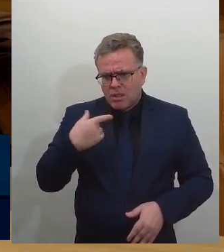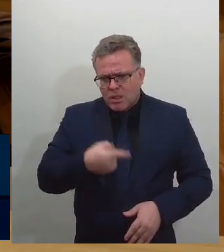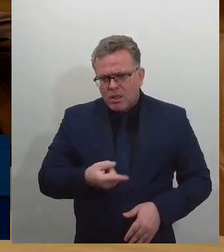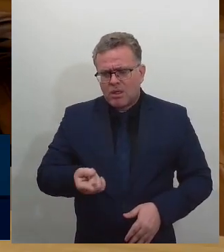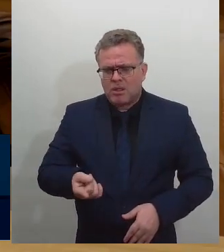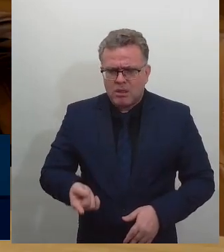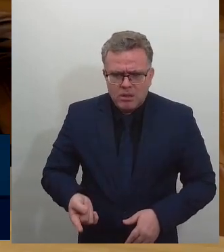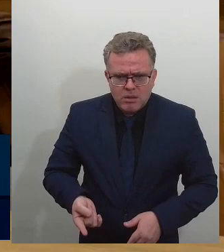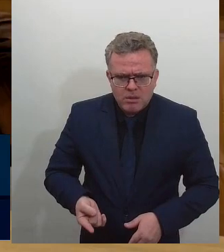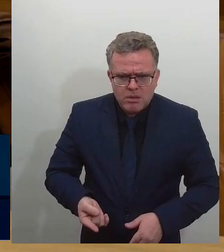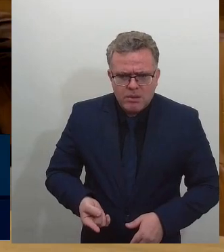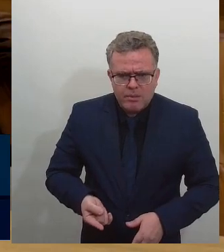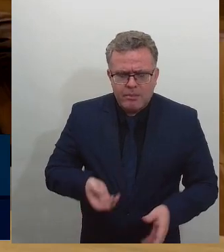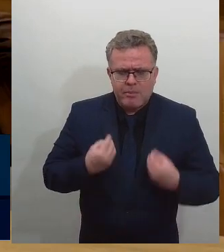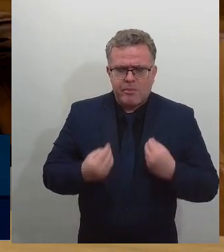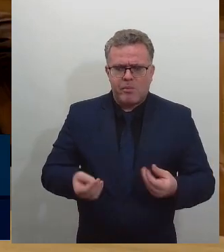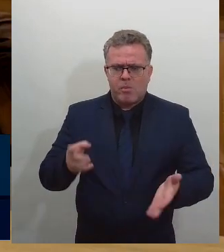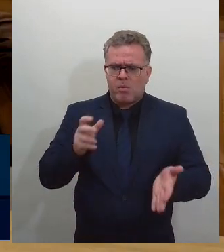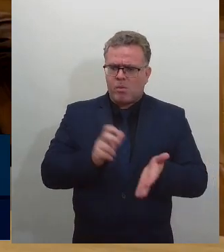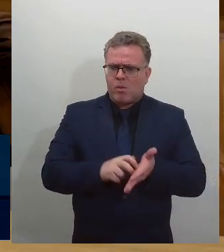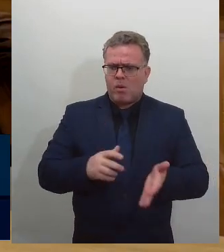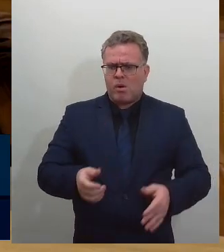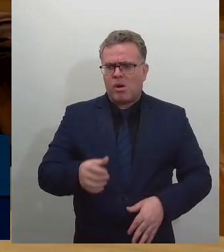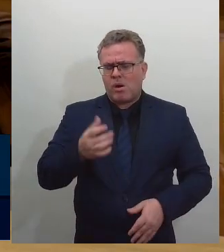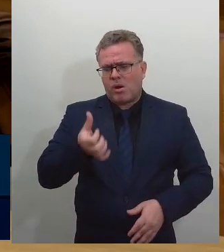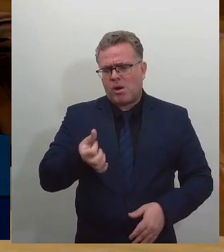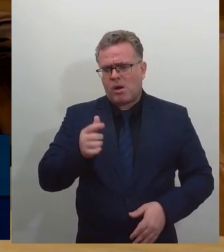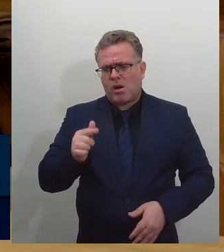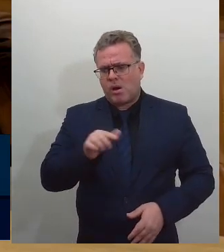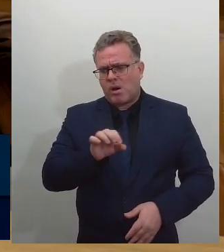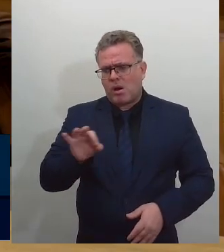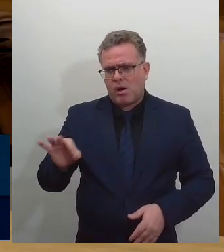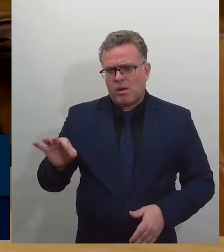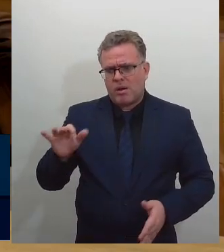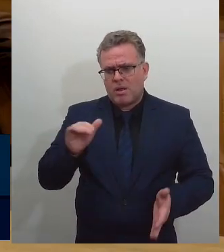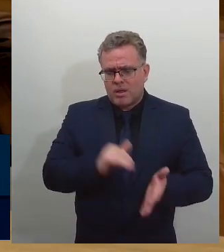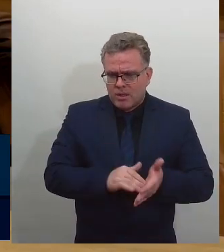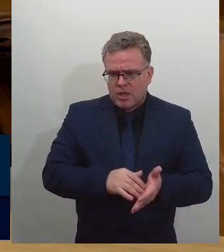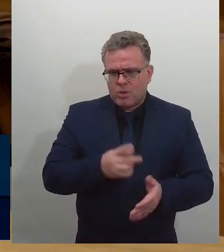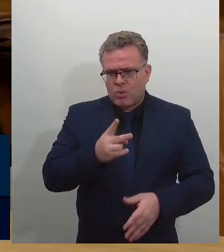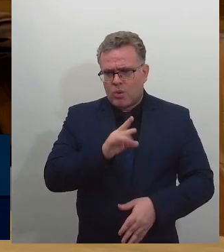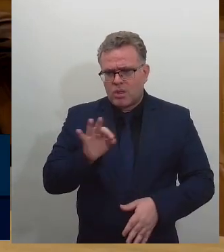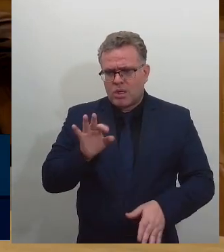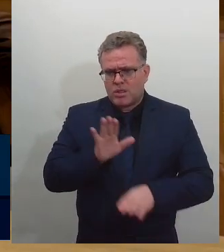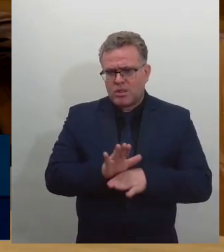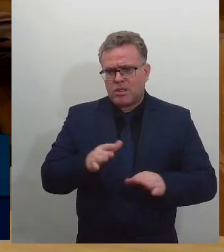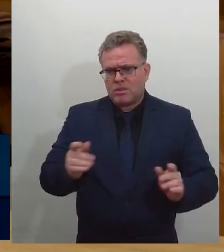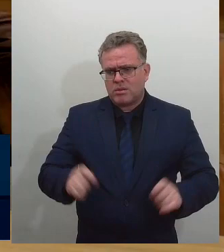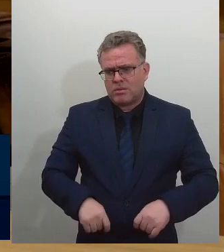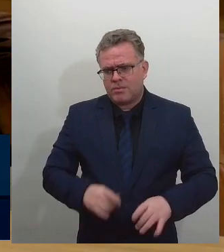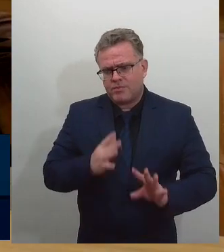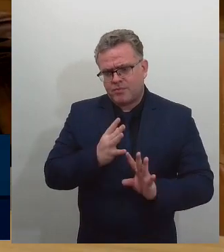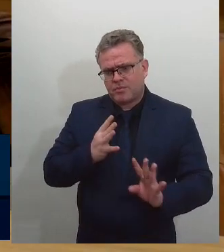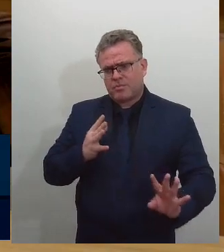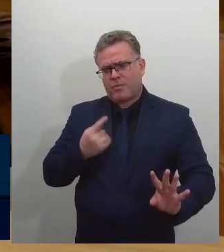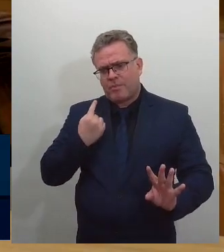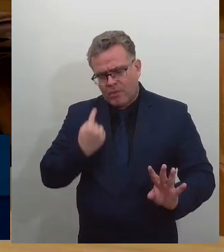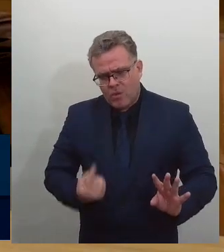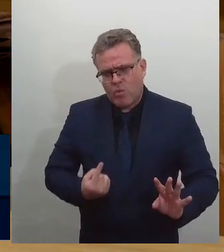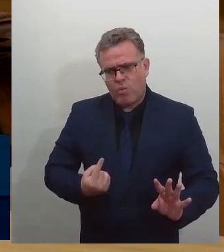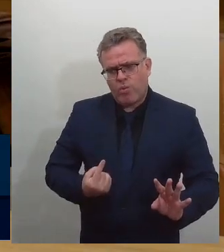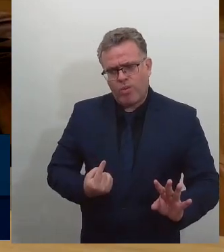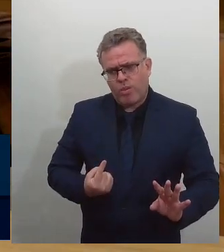manhã cedo, 6, 7 horas, e ficam ali até 2, 3 horas da tarde para ser atendido. Quando é atendido, para ir se humilhar